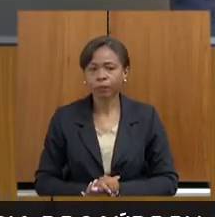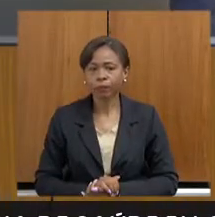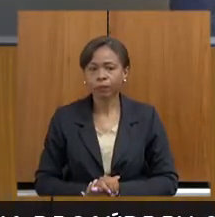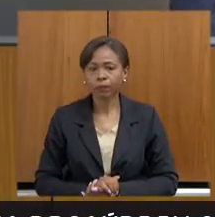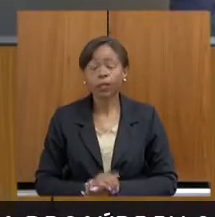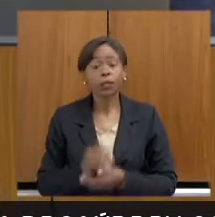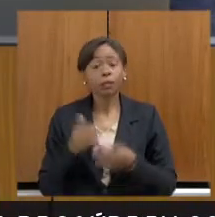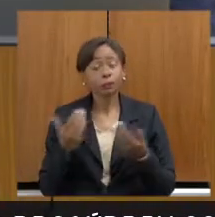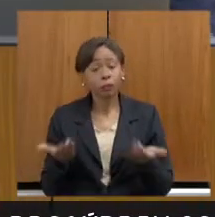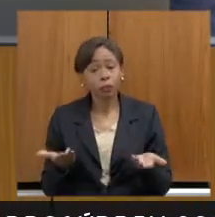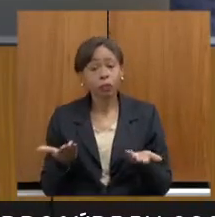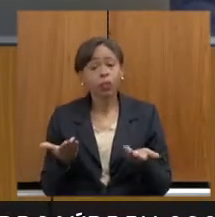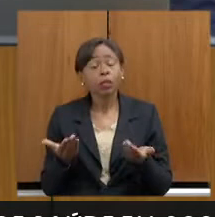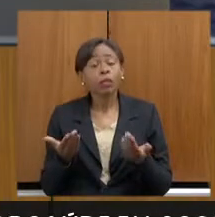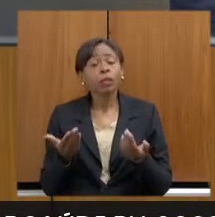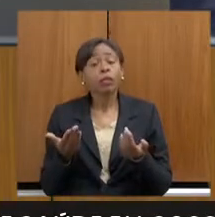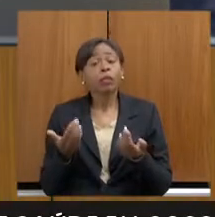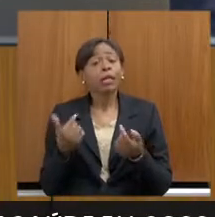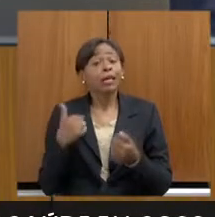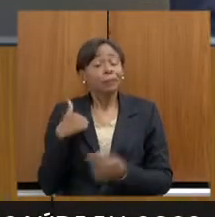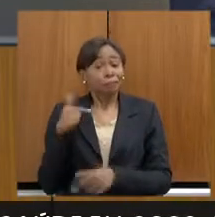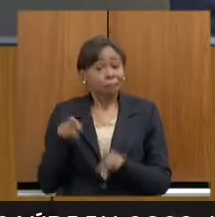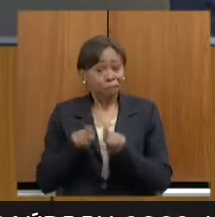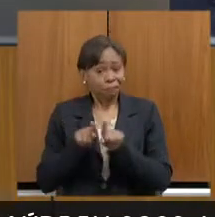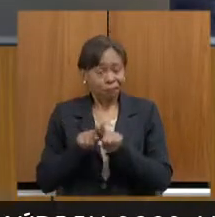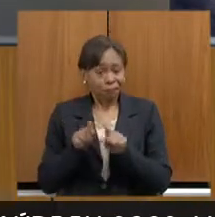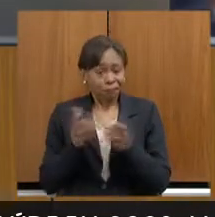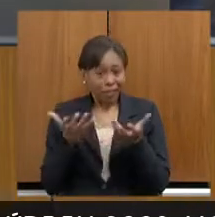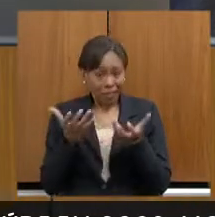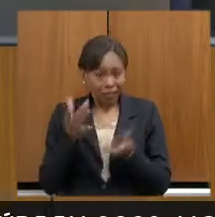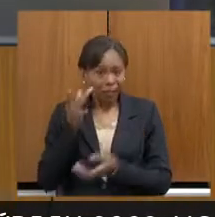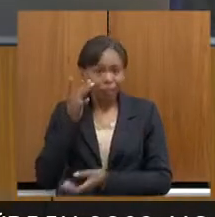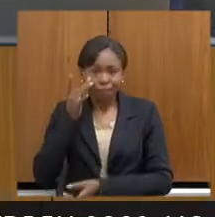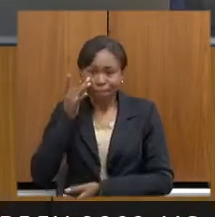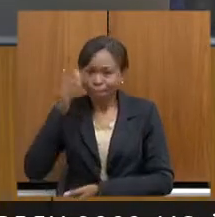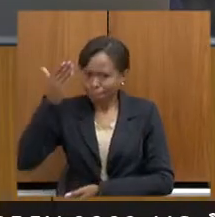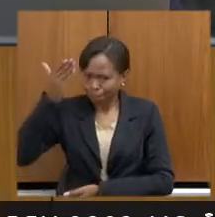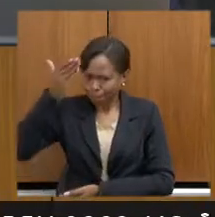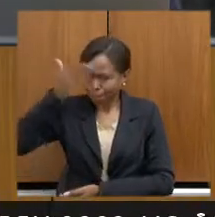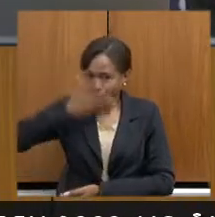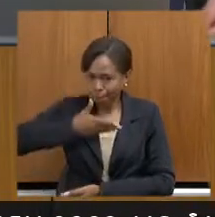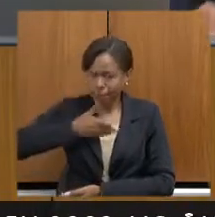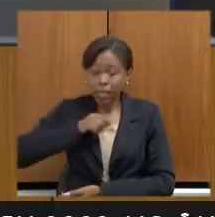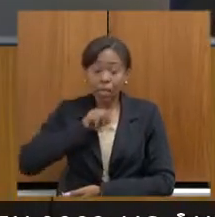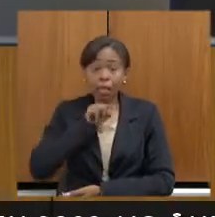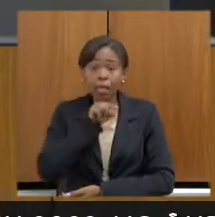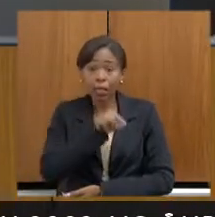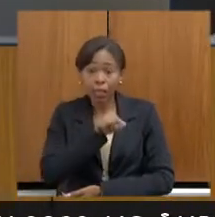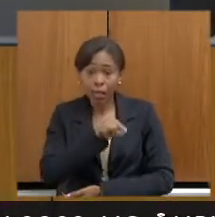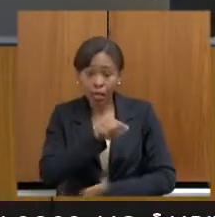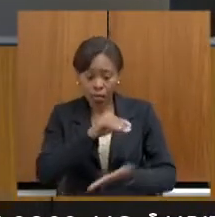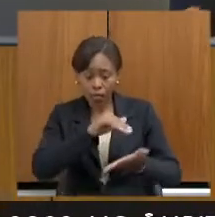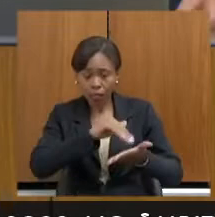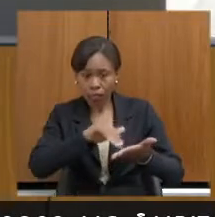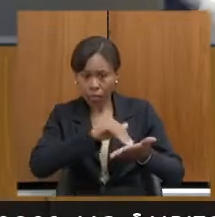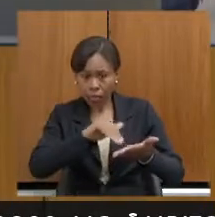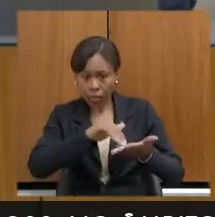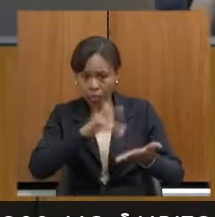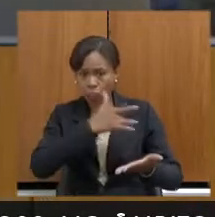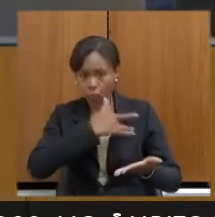eu quero aqui dar um testemunho e o que é Secretaria de Saúde hoje está fazendo